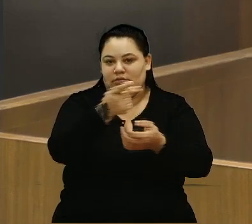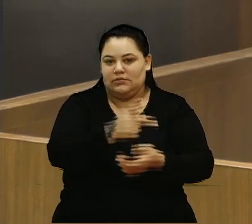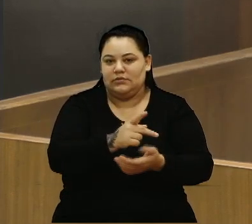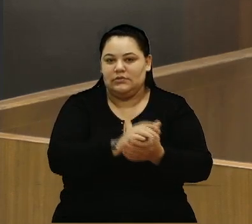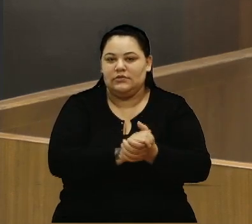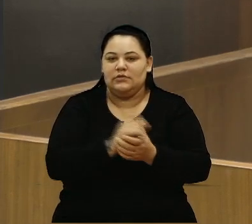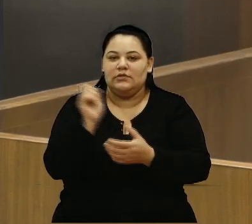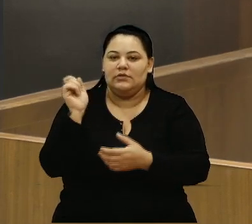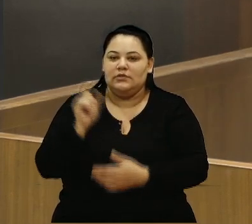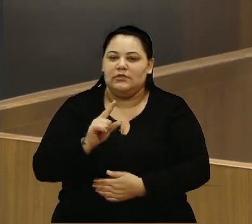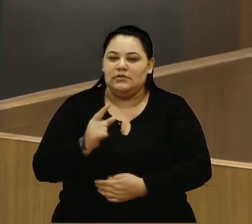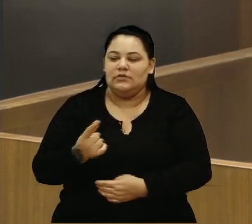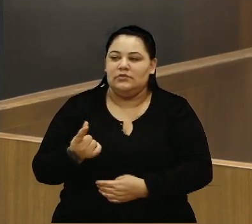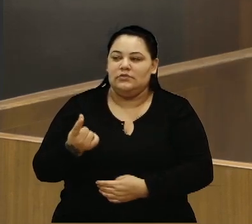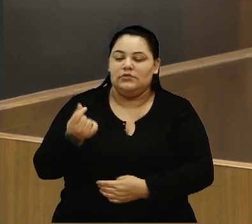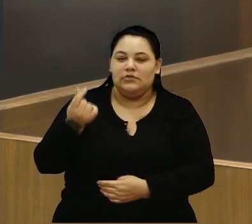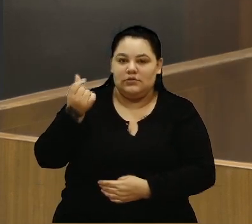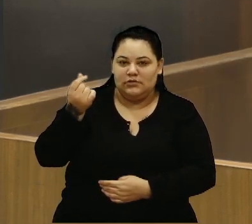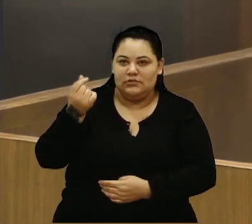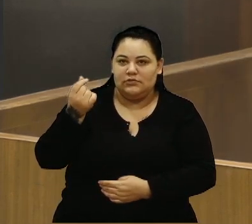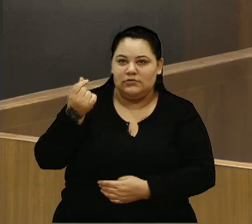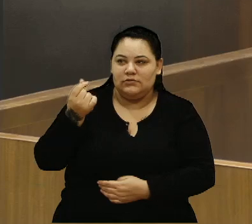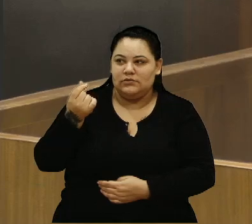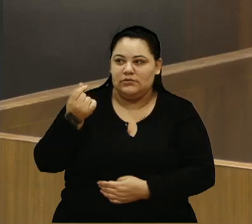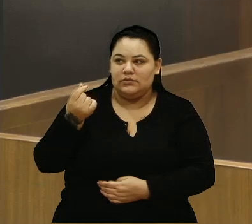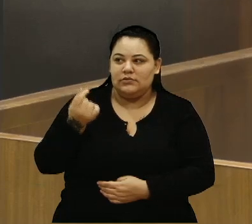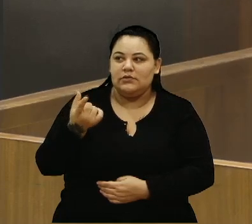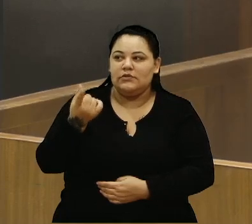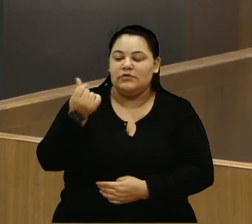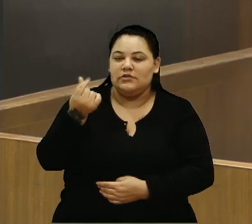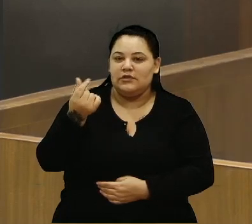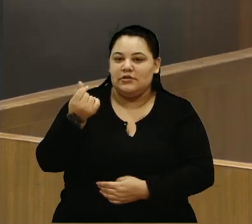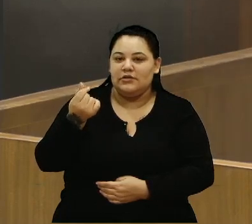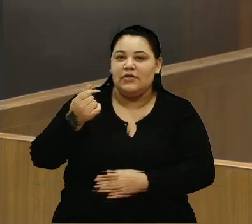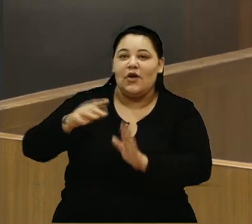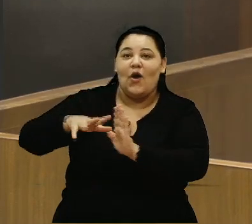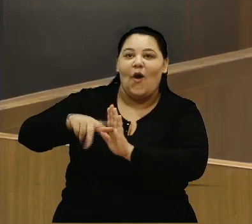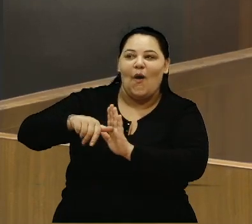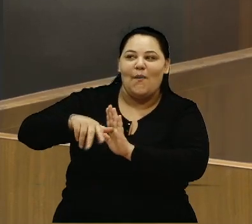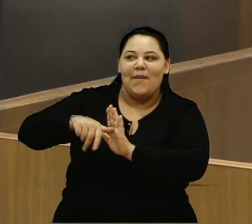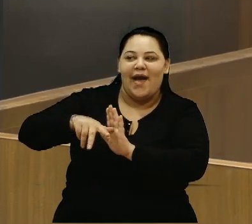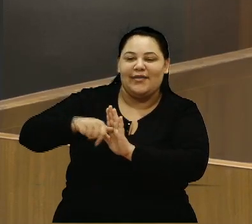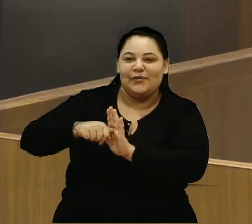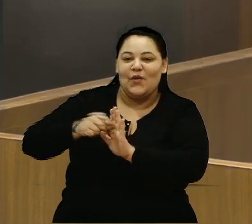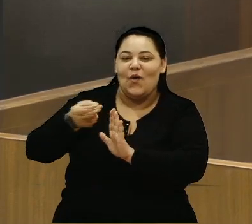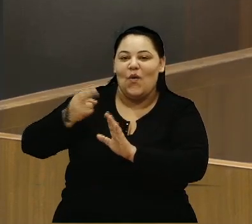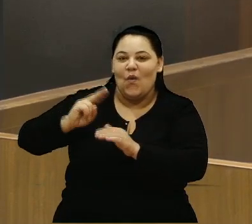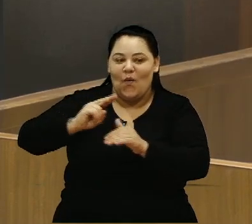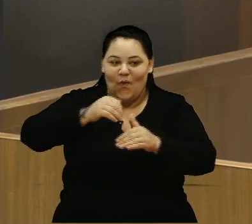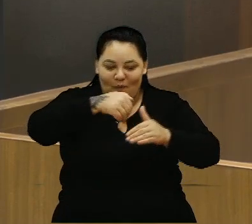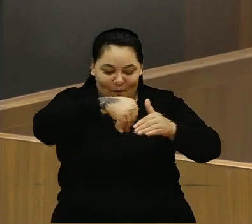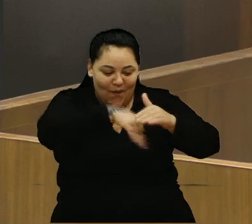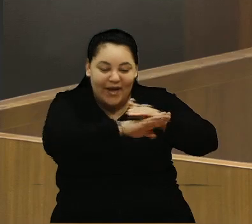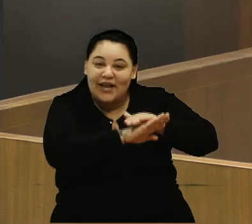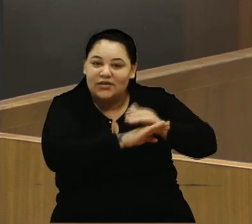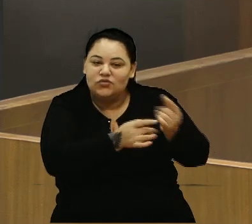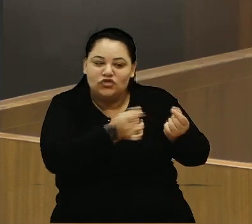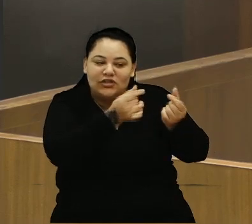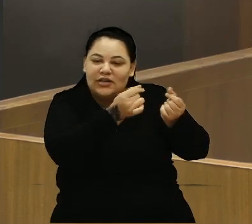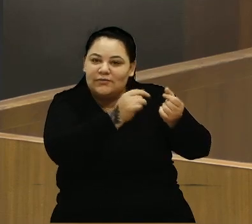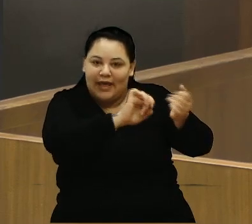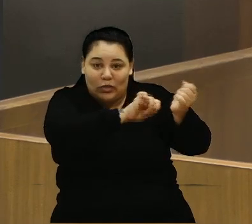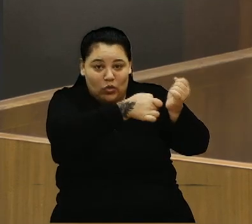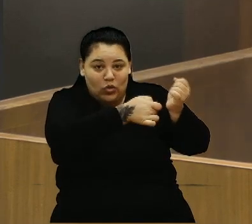Qual dinheiro? Aquele que foi levado ou aquele que está no cofre? Não, aquele que está no